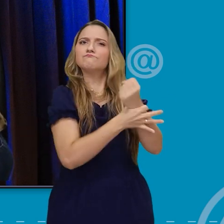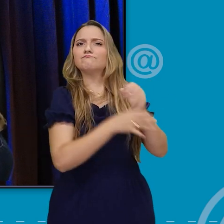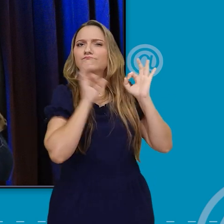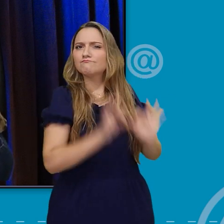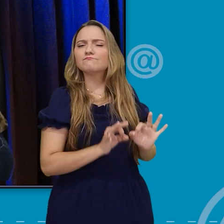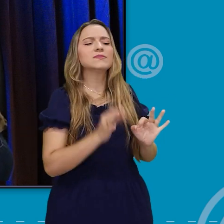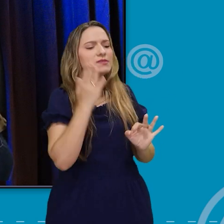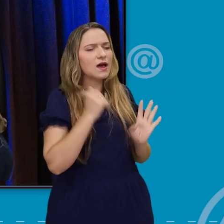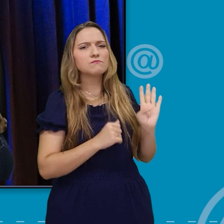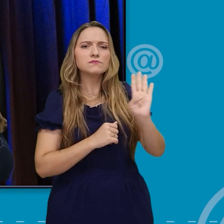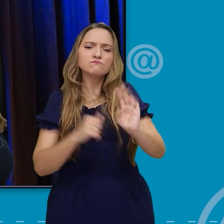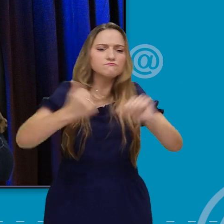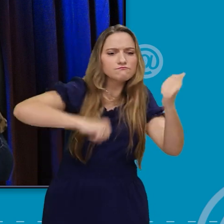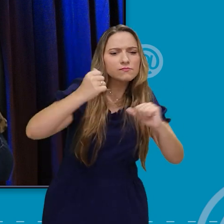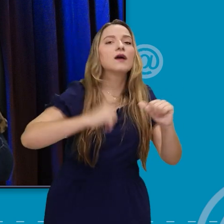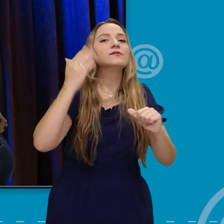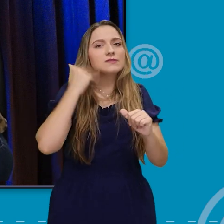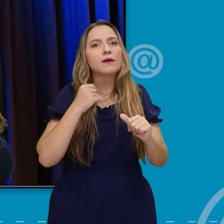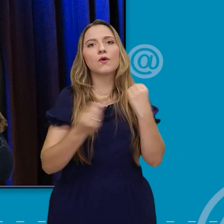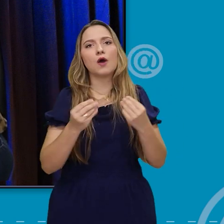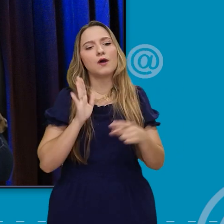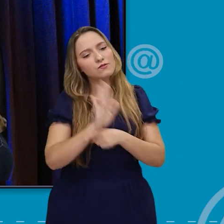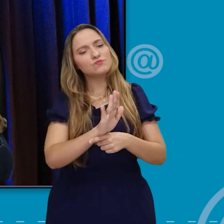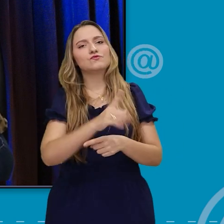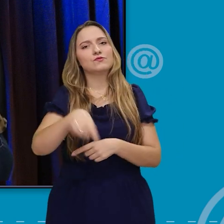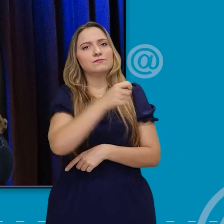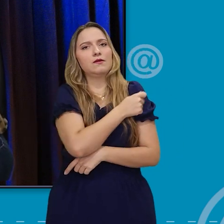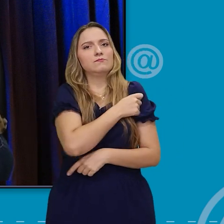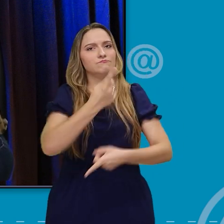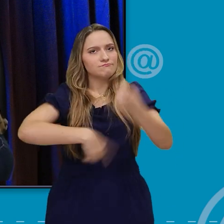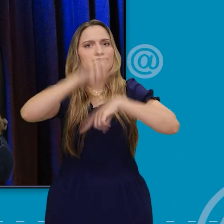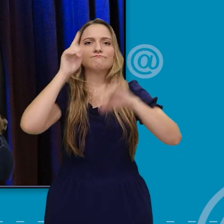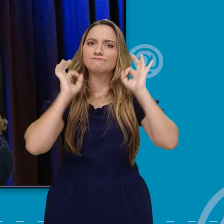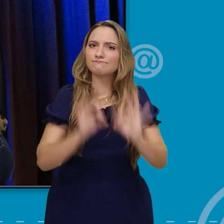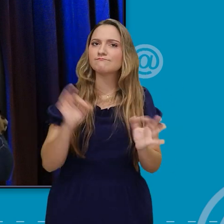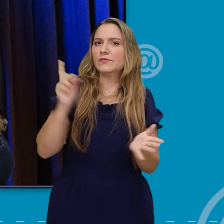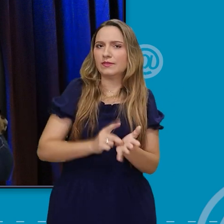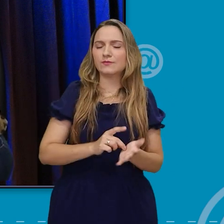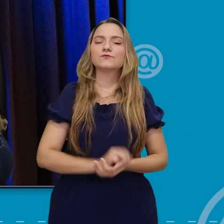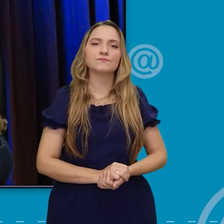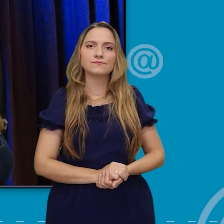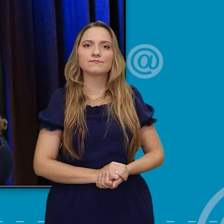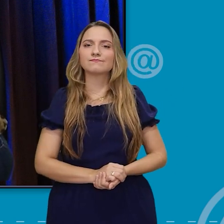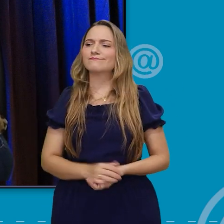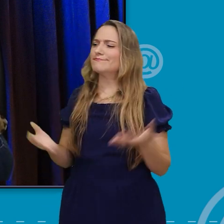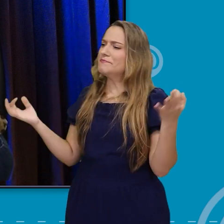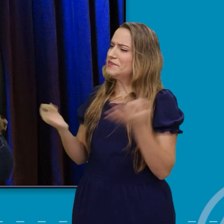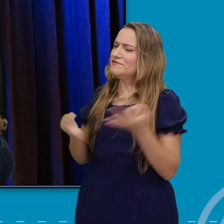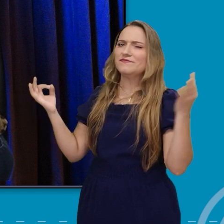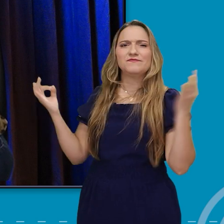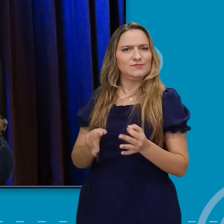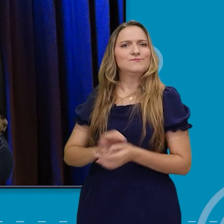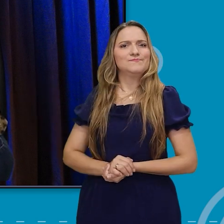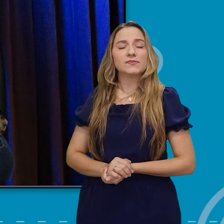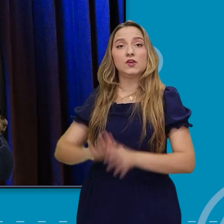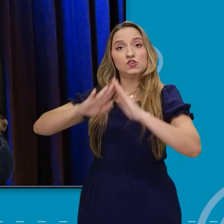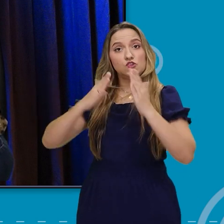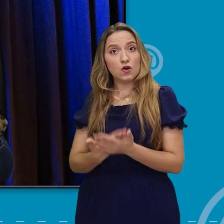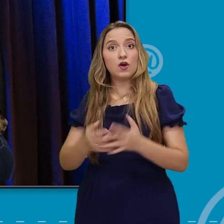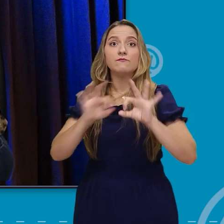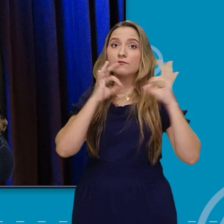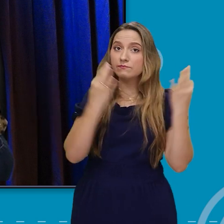vai garantir os melhores direcionamentos e fazer com que essas crianças evoluam de fato. Perfeito, gente. A